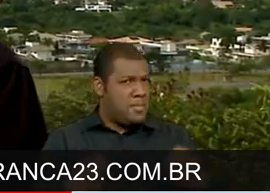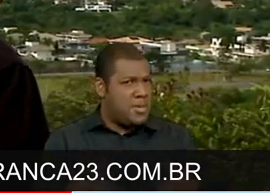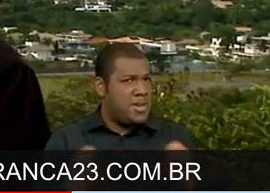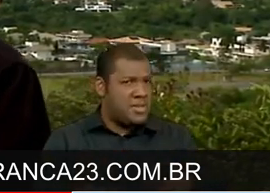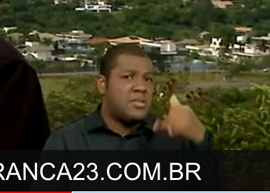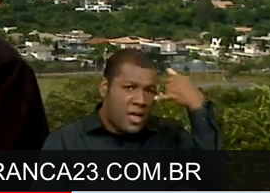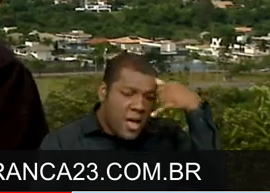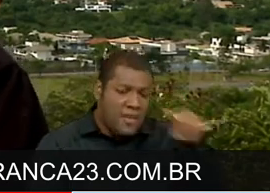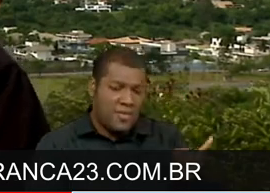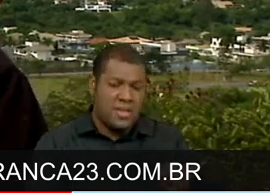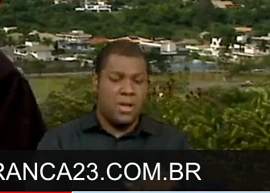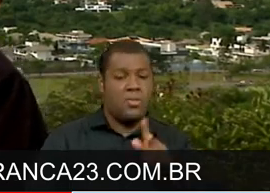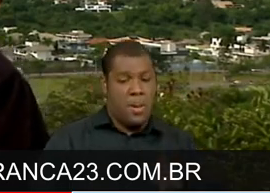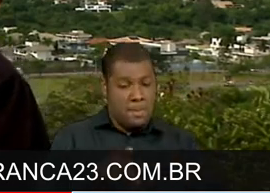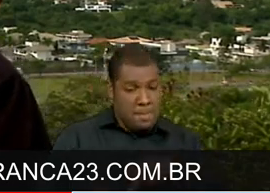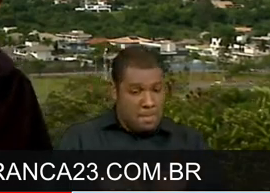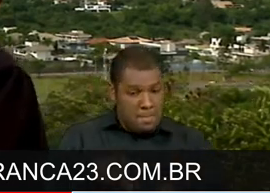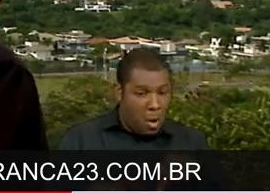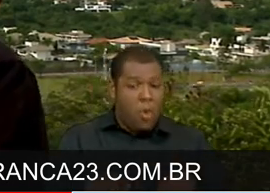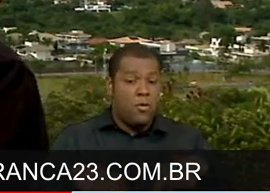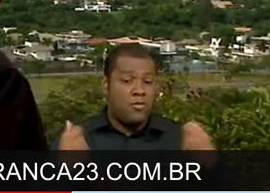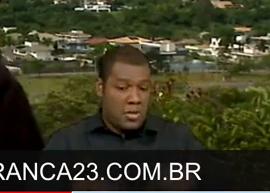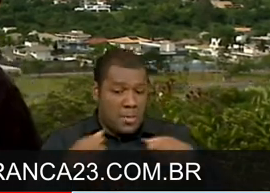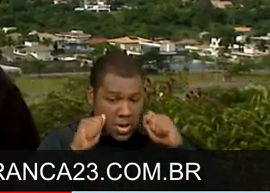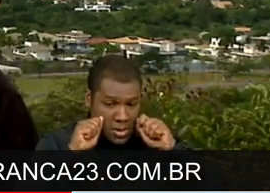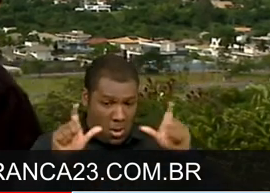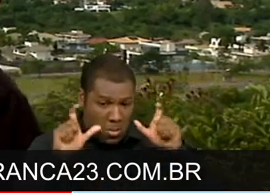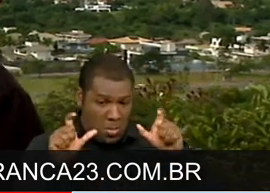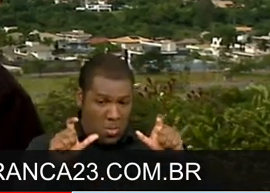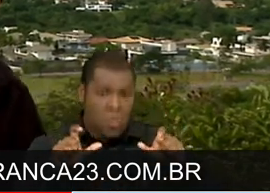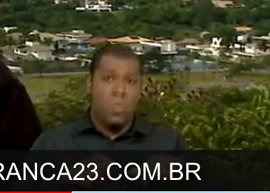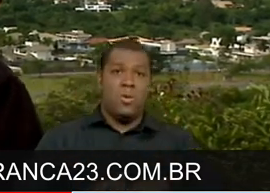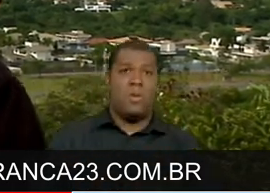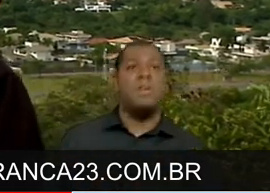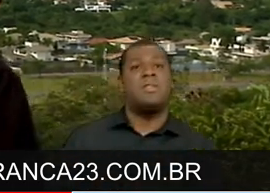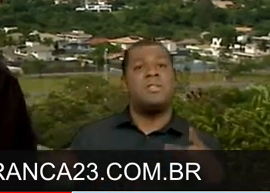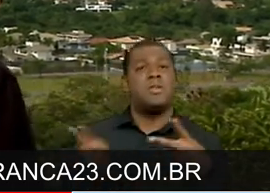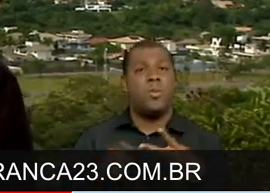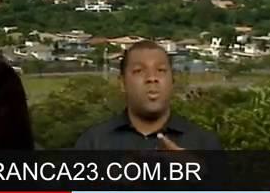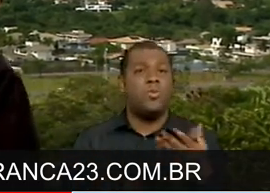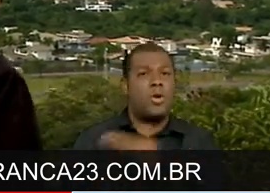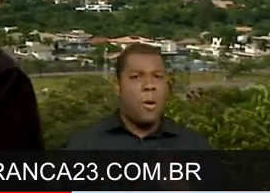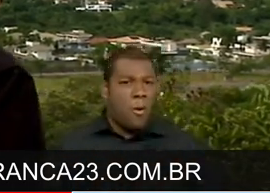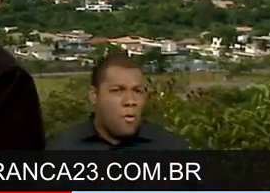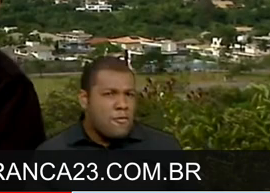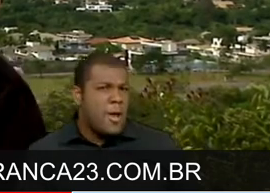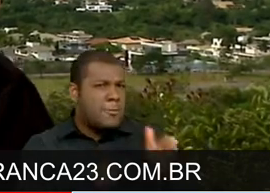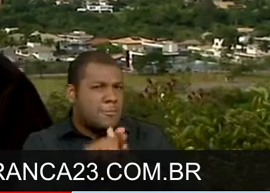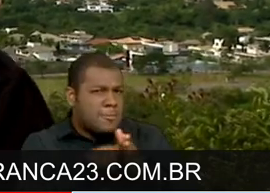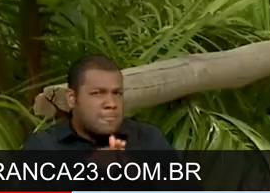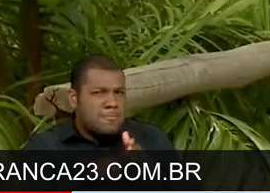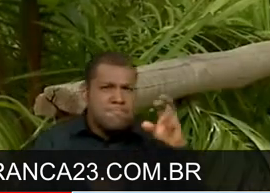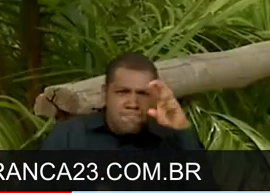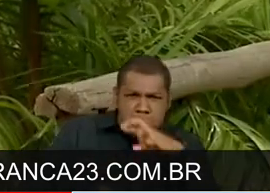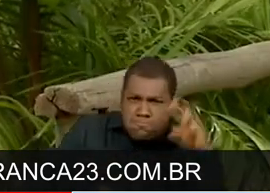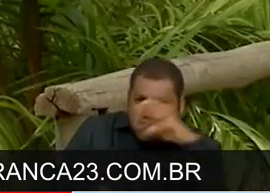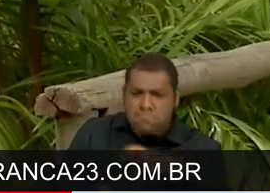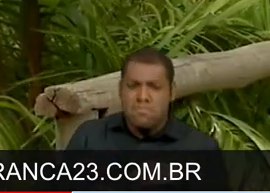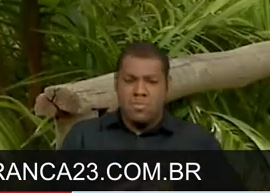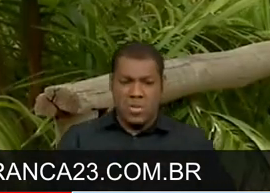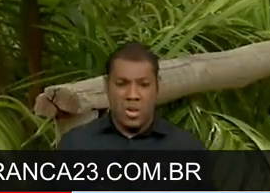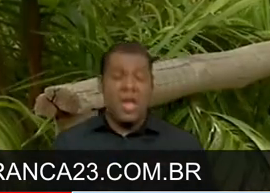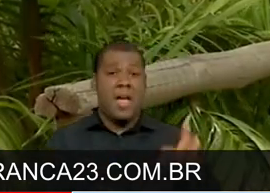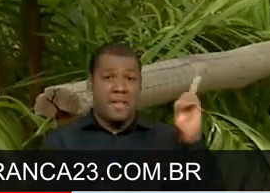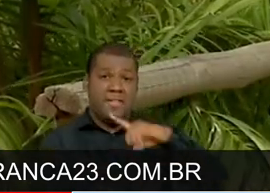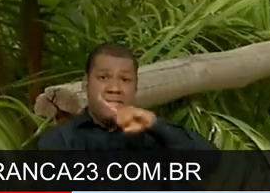pela população, em primeiro lugar. Mas em segundo lugar, o Estado tem que fiscalizar se isso está sendo feito. O controle